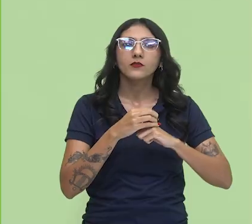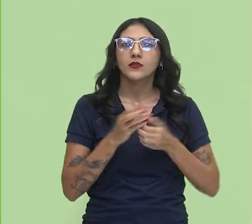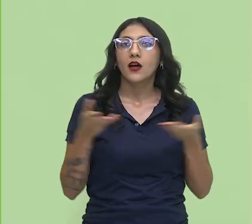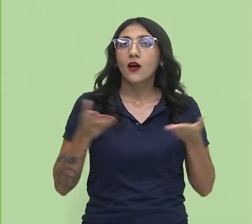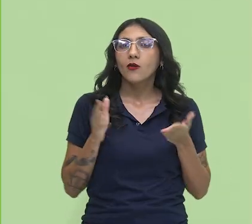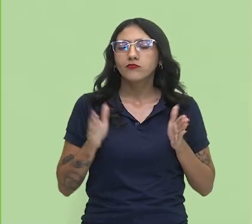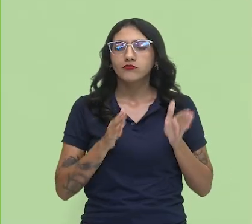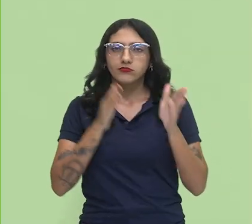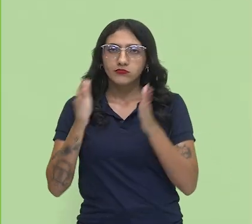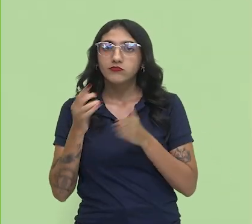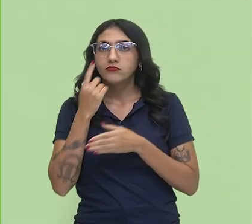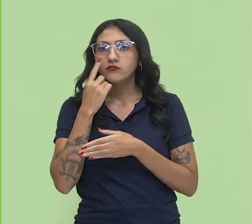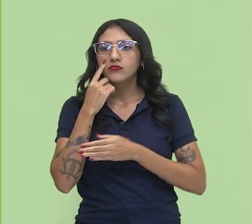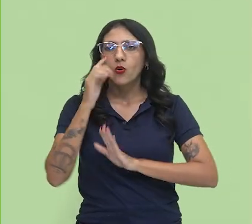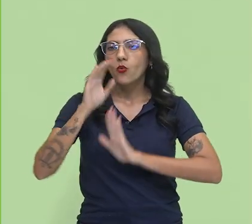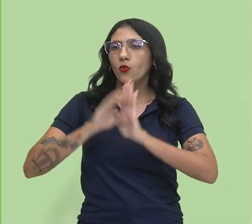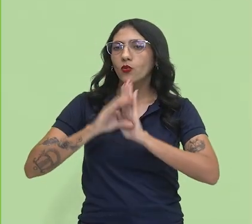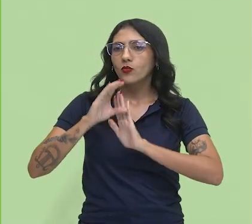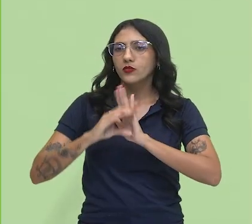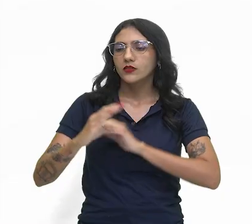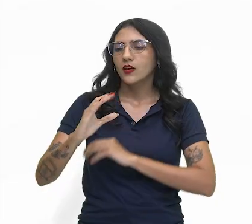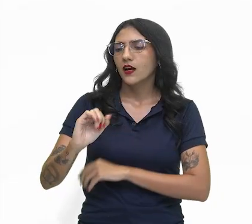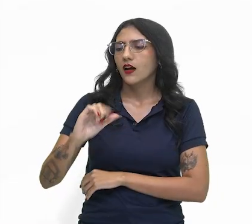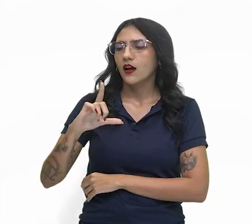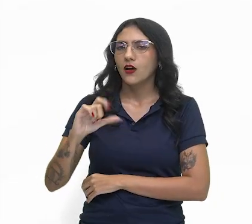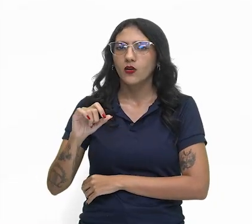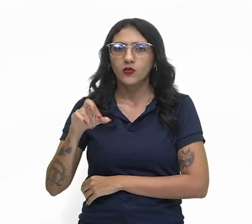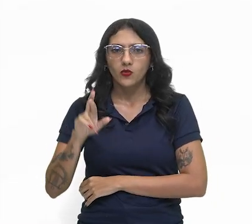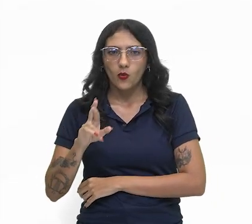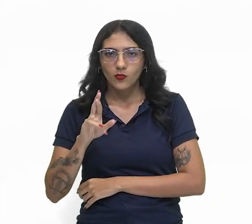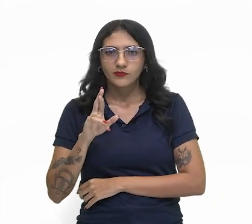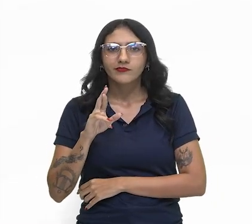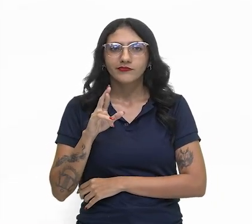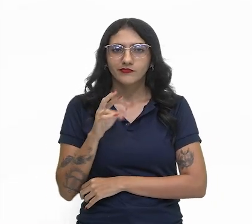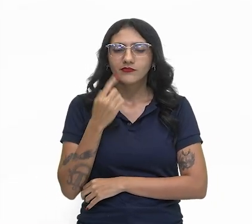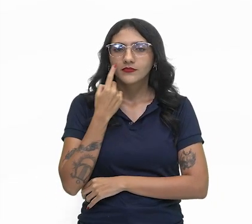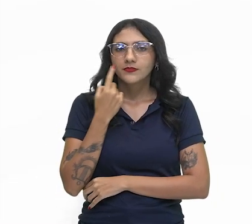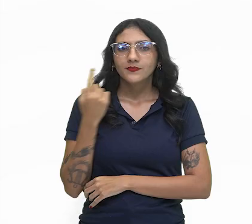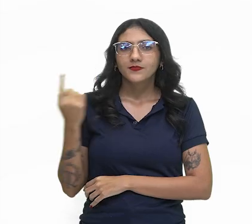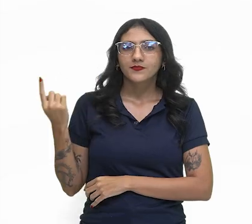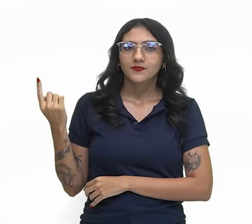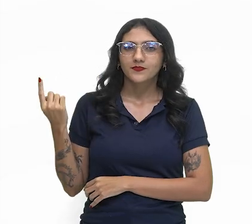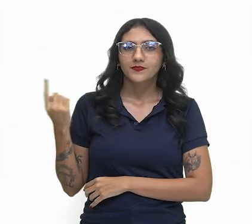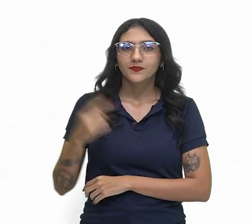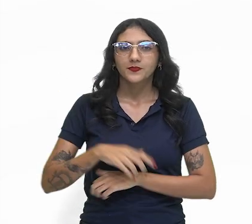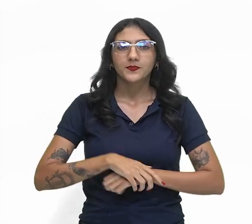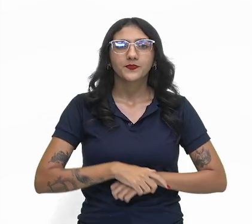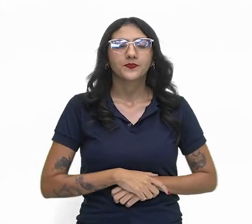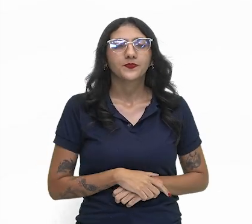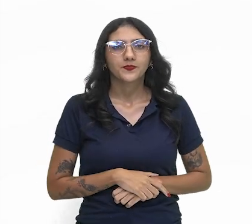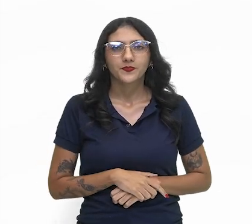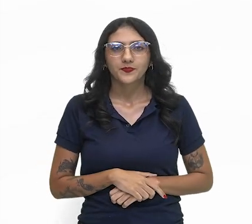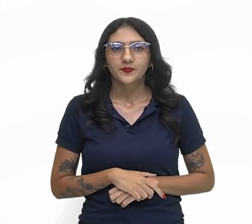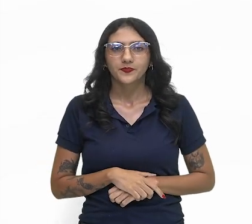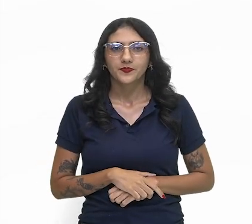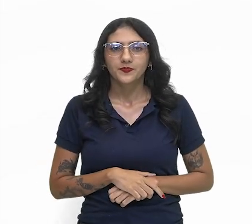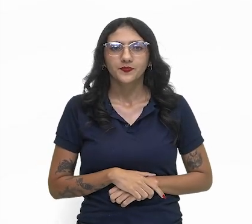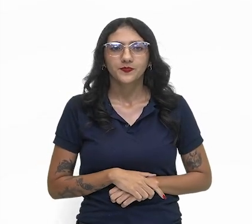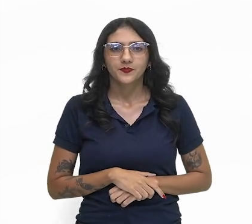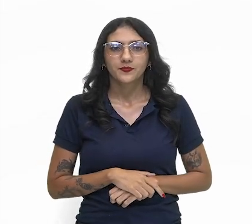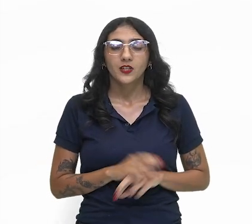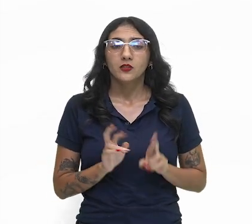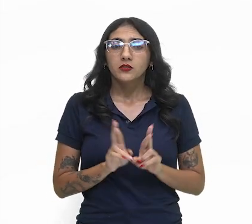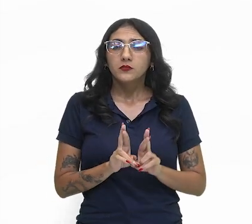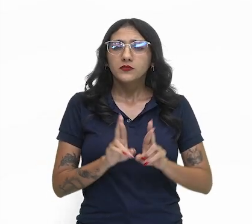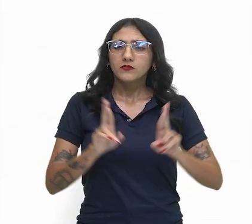o conceito de calor. Veja aí na sua tela, agora vai aparecer que o conceito de calor é diferente do